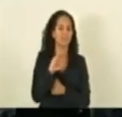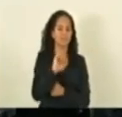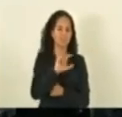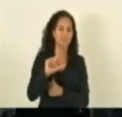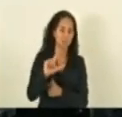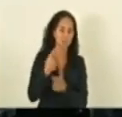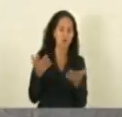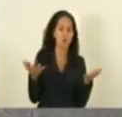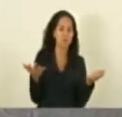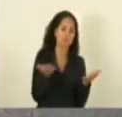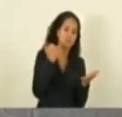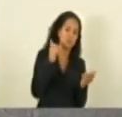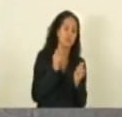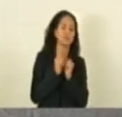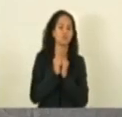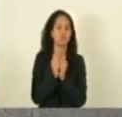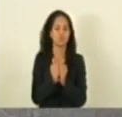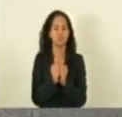com a gente.